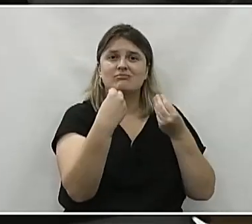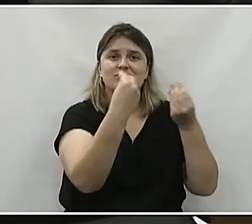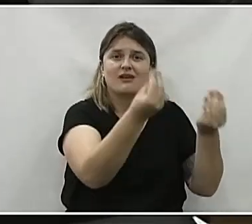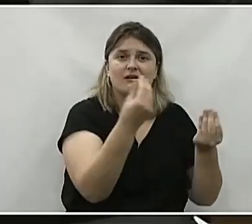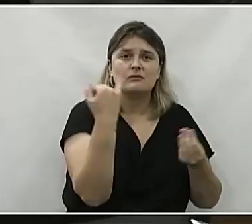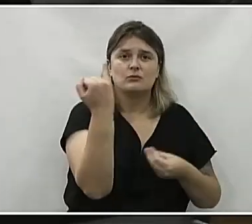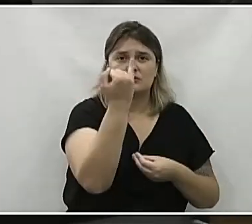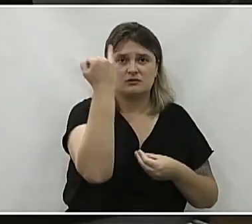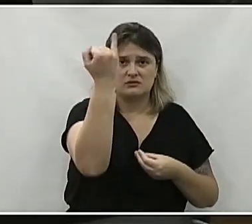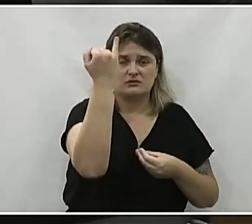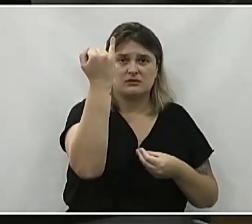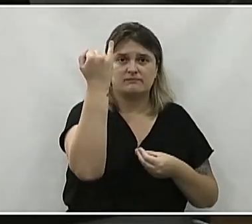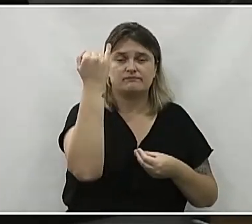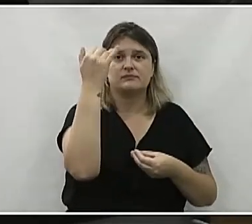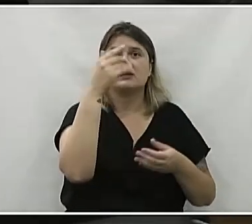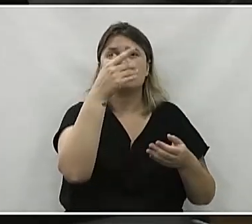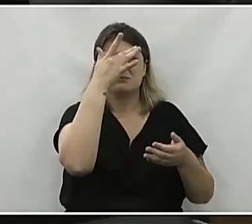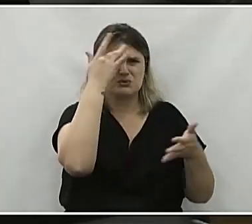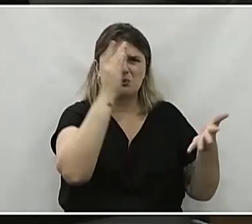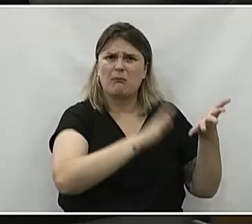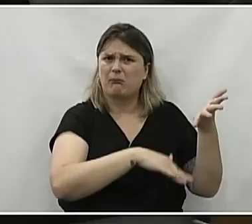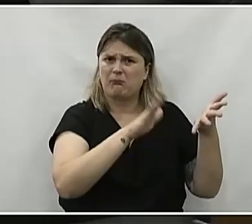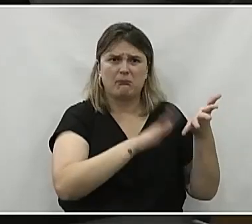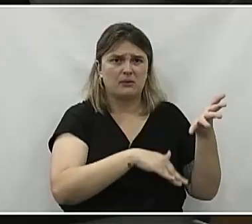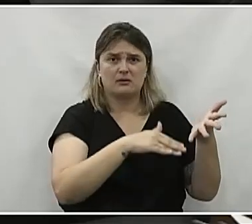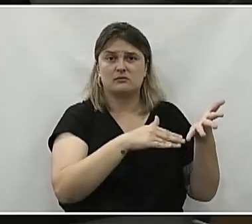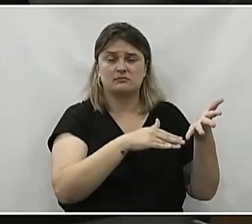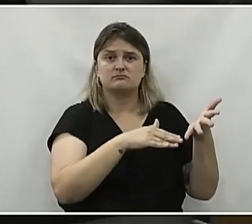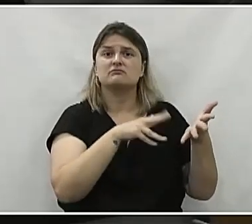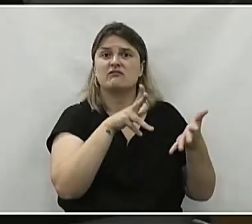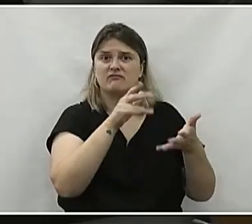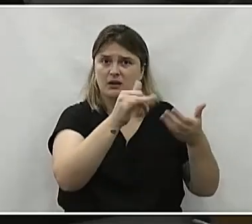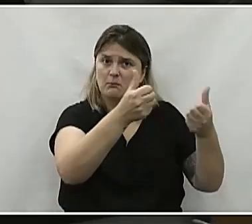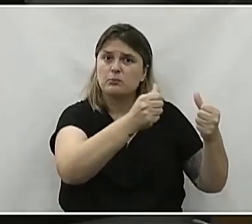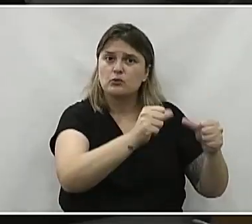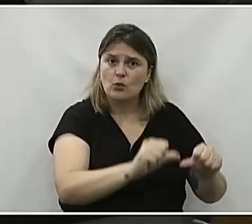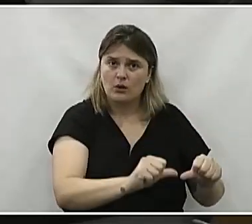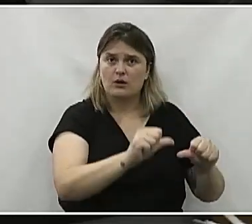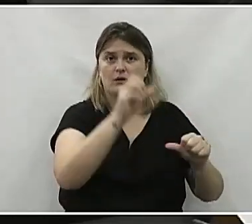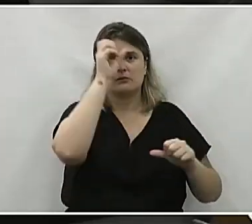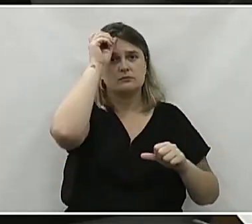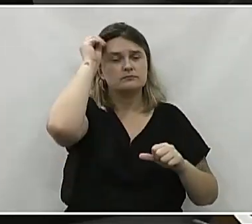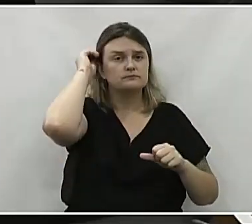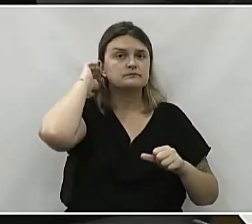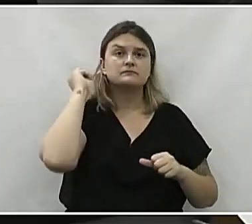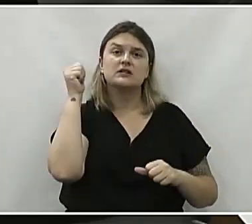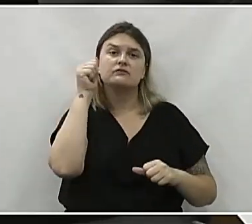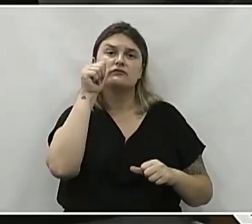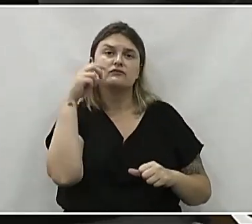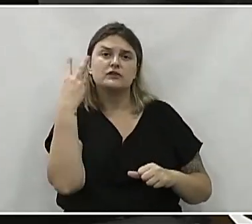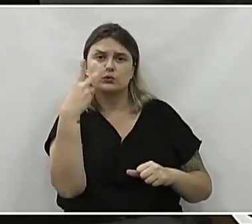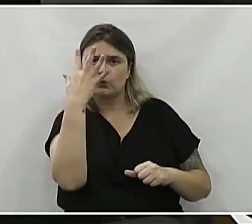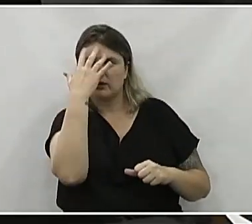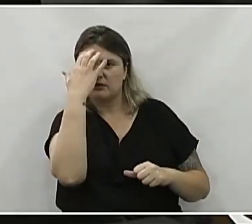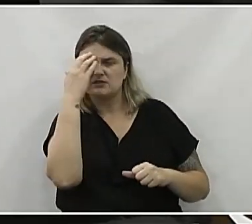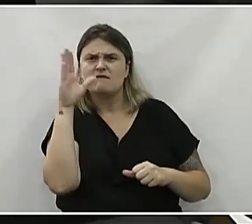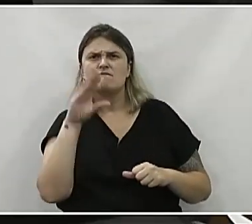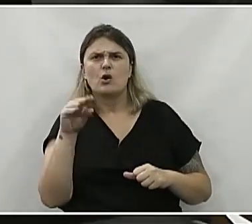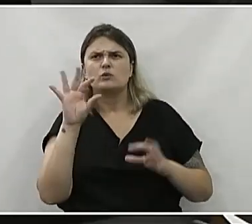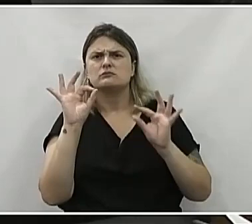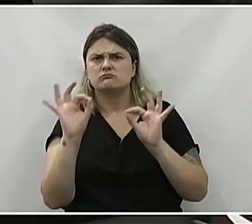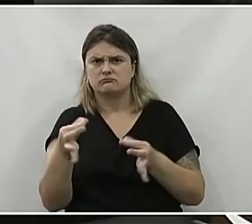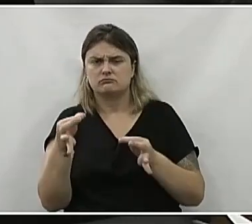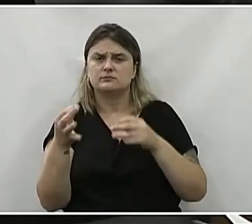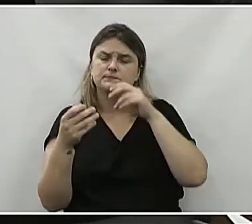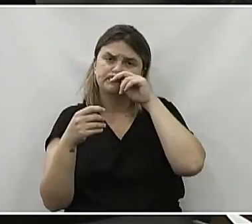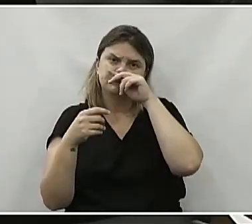isso as pessoas foram prejudicadas e vai piorar a thí eh falou certo